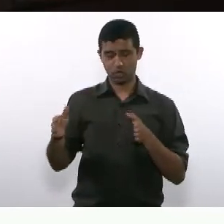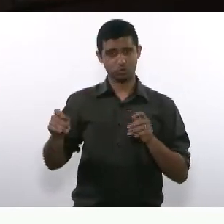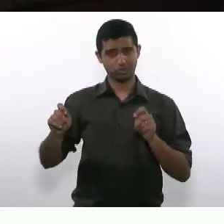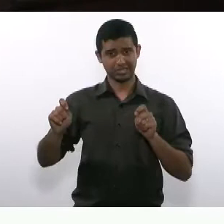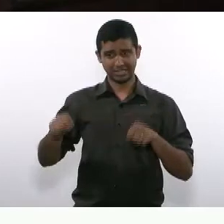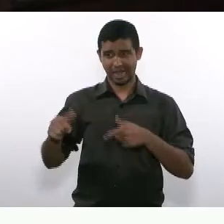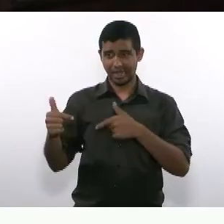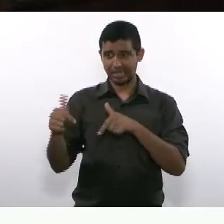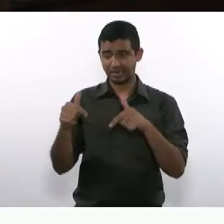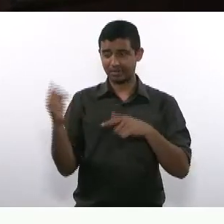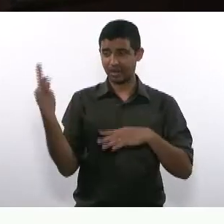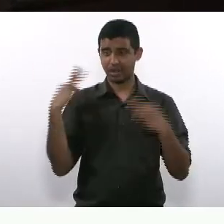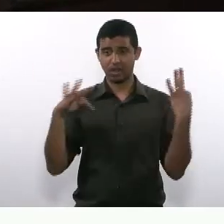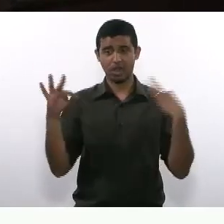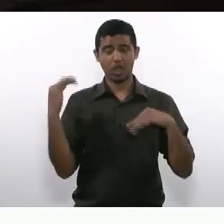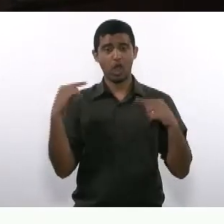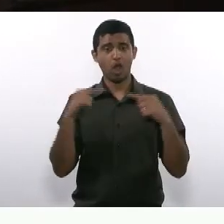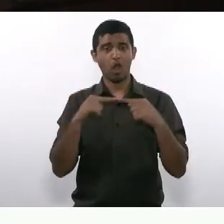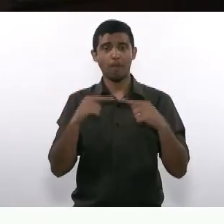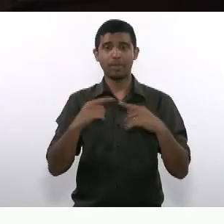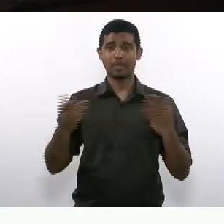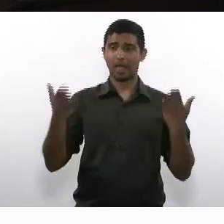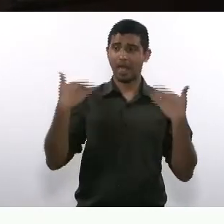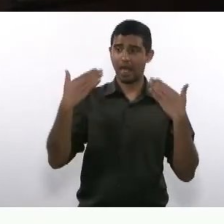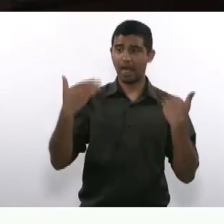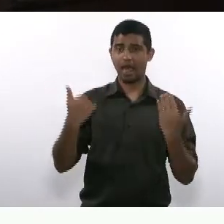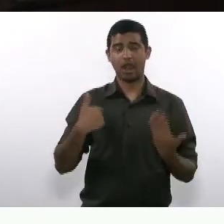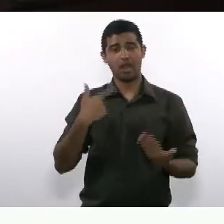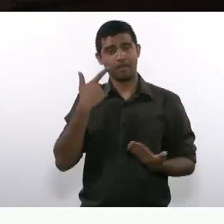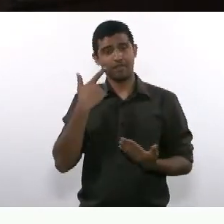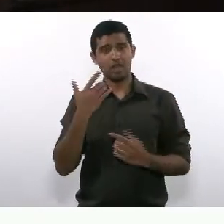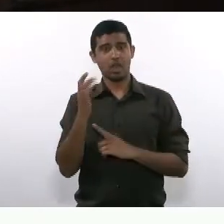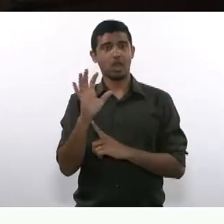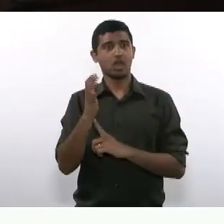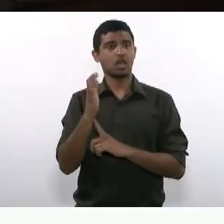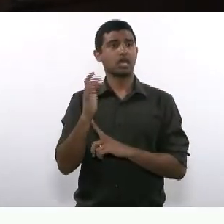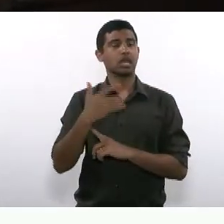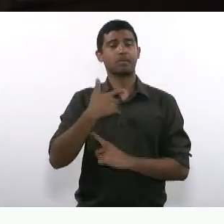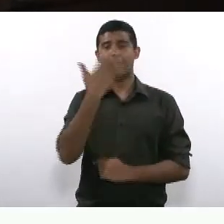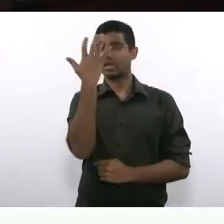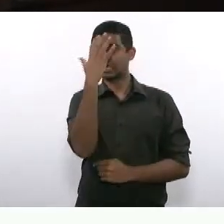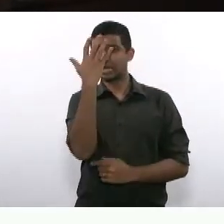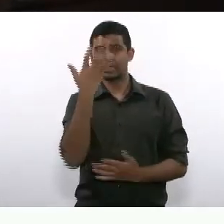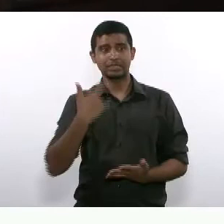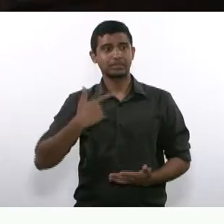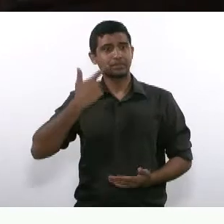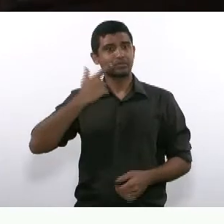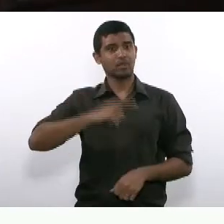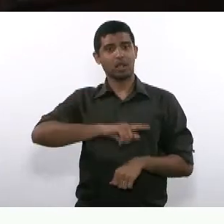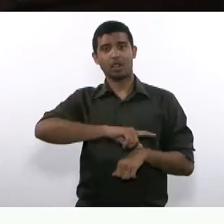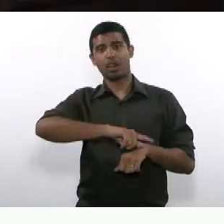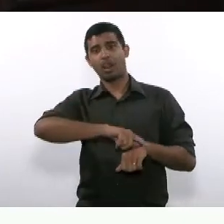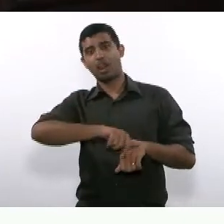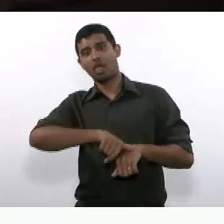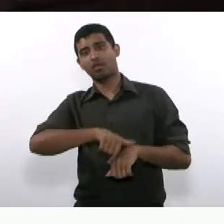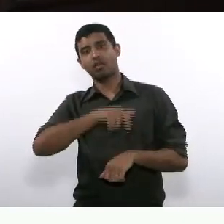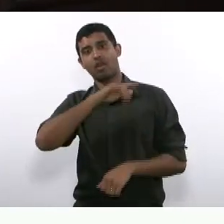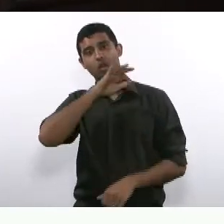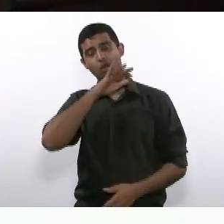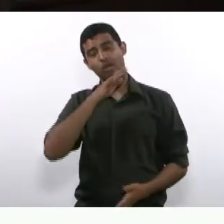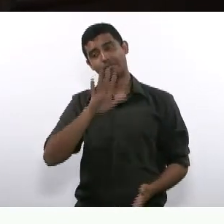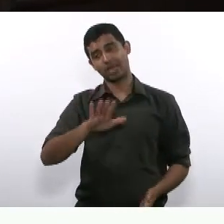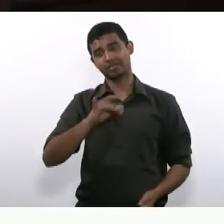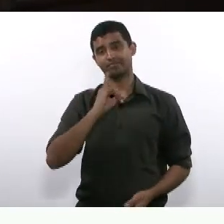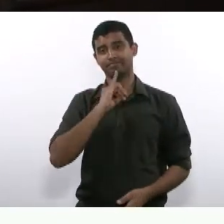de atração de turista, que é o verão, que é a época de carnaval, e a gente tem esse atraso, né, muito ruim, mas infelizmente, né,